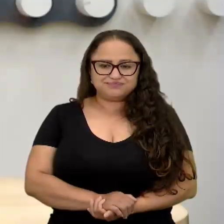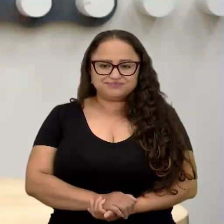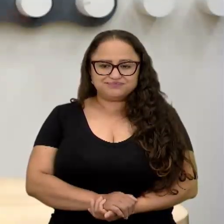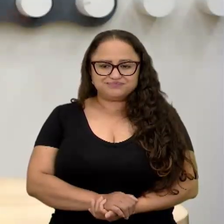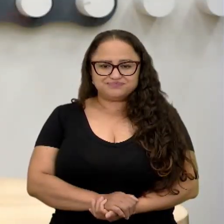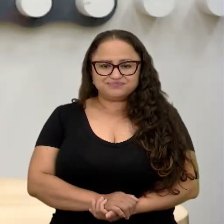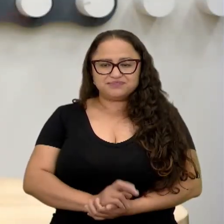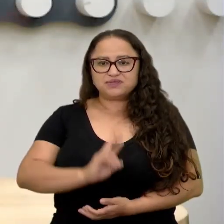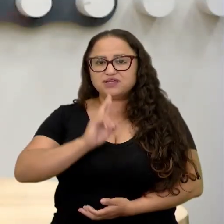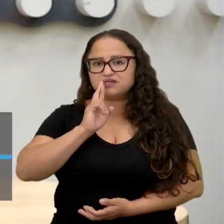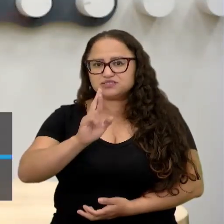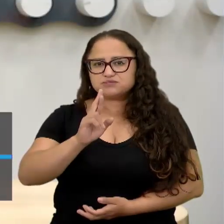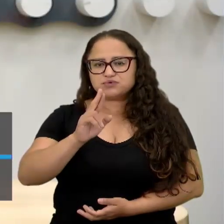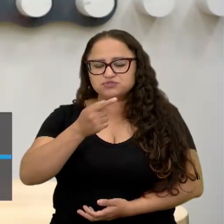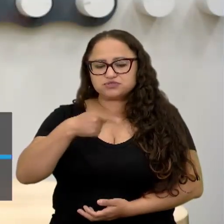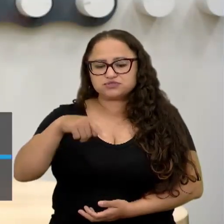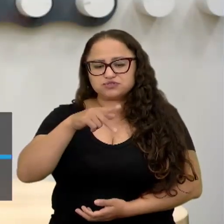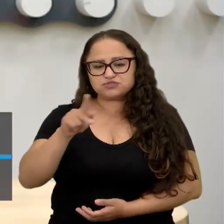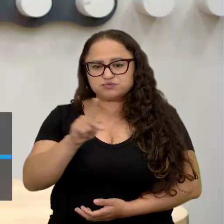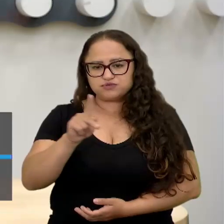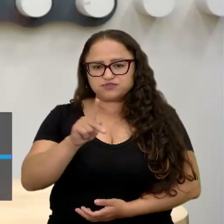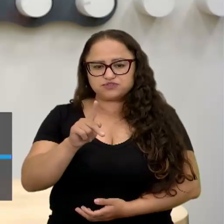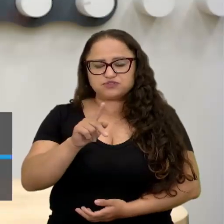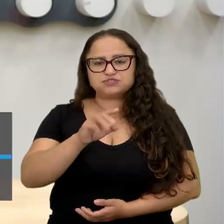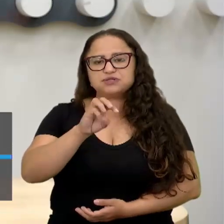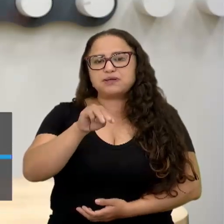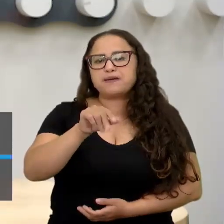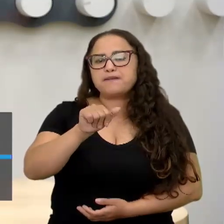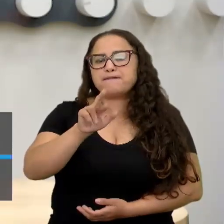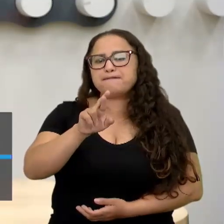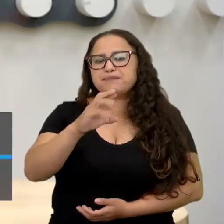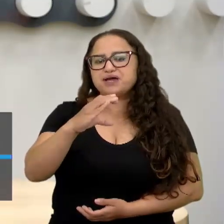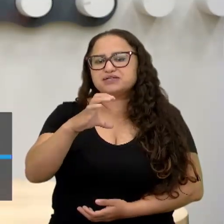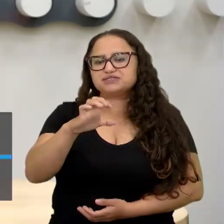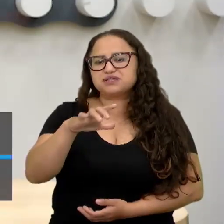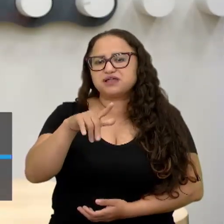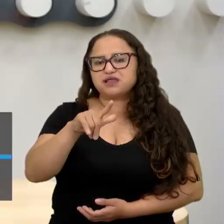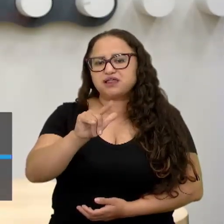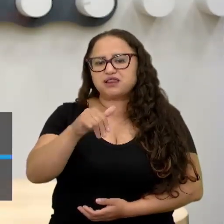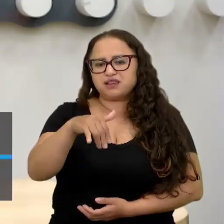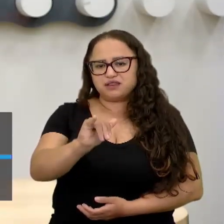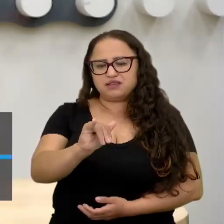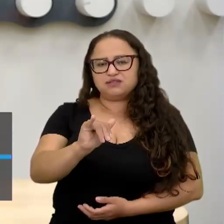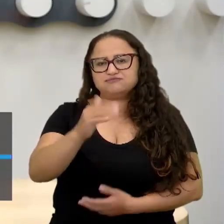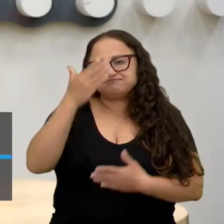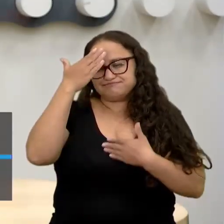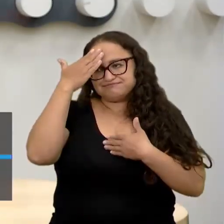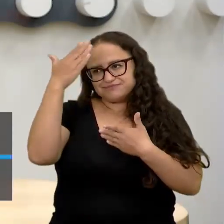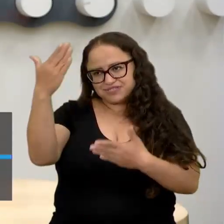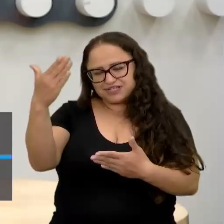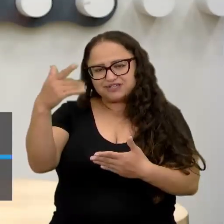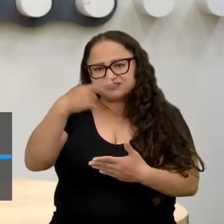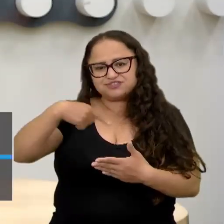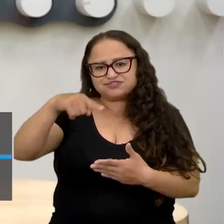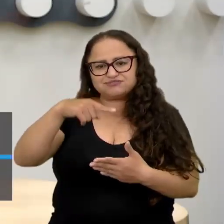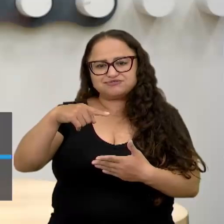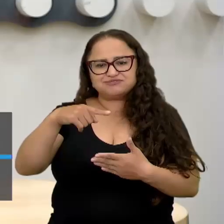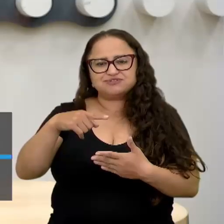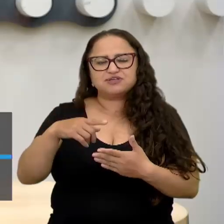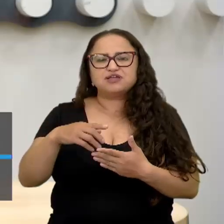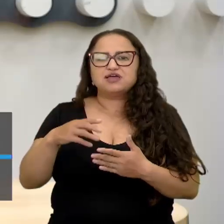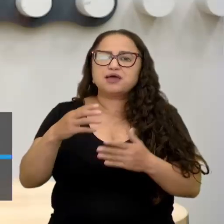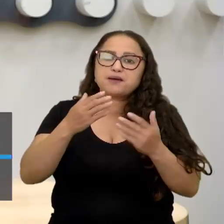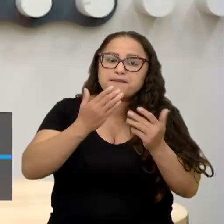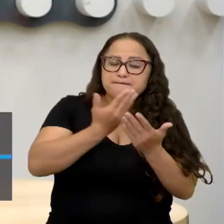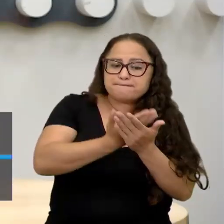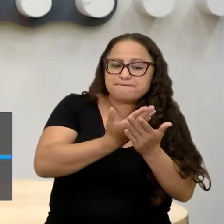Vamos lá, respostas dos nossos professores. A professora Marcela elogiando a aula. Obrigada, professora. A gente agradece, né, professor Mauro, que preparou com